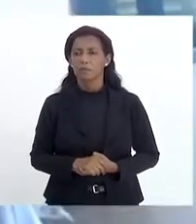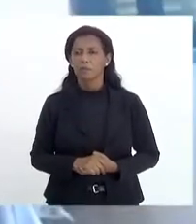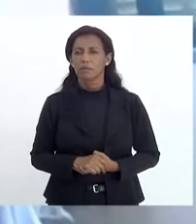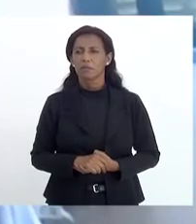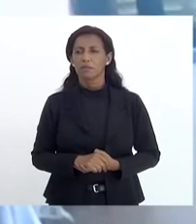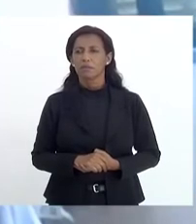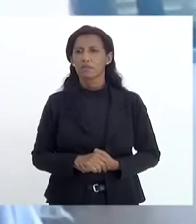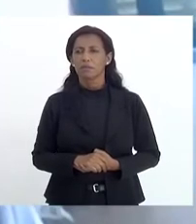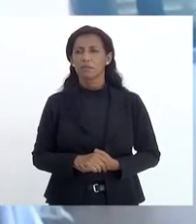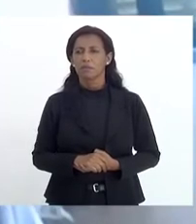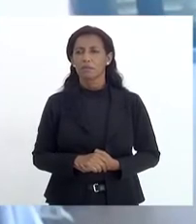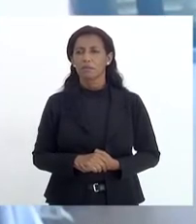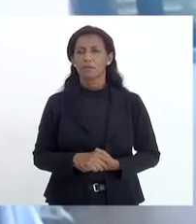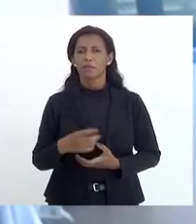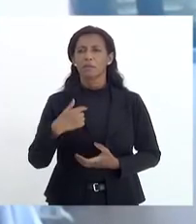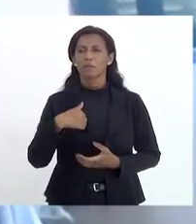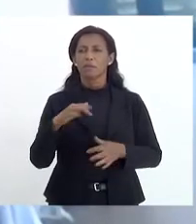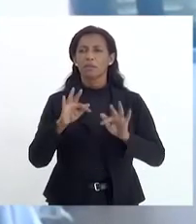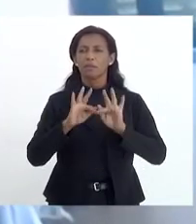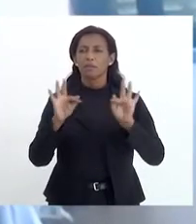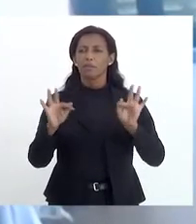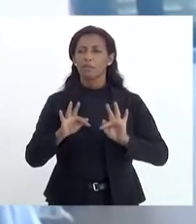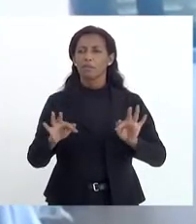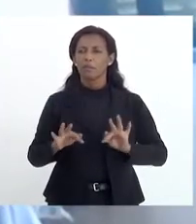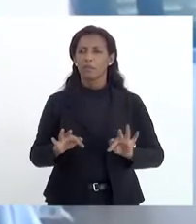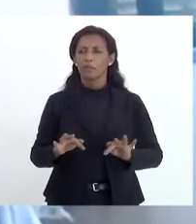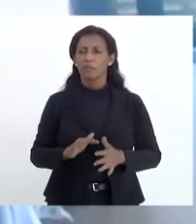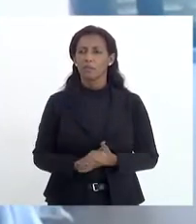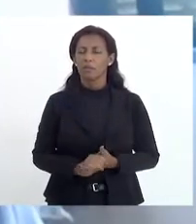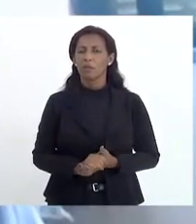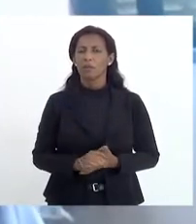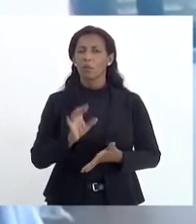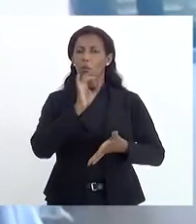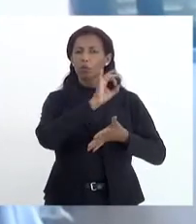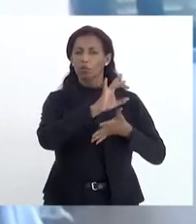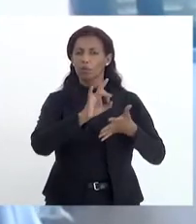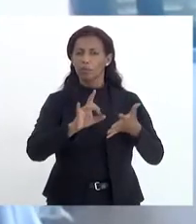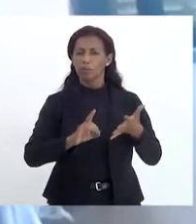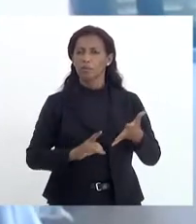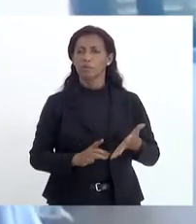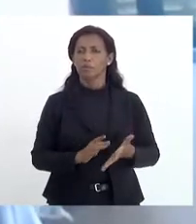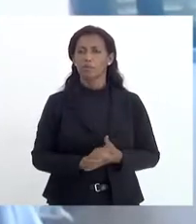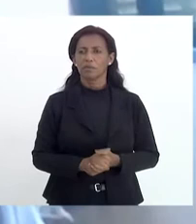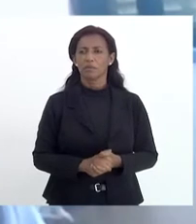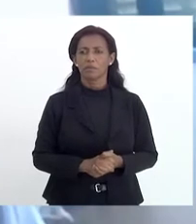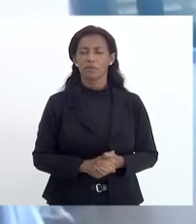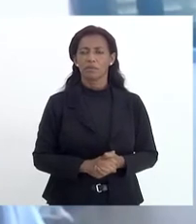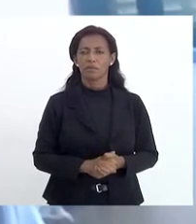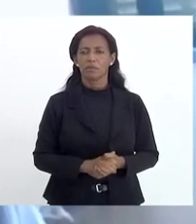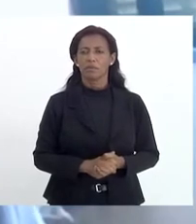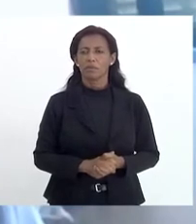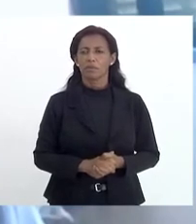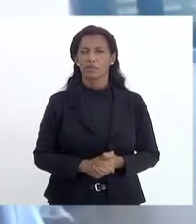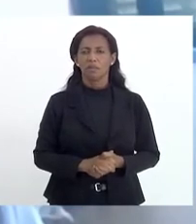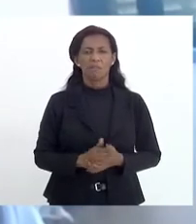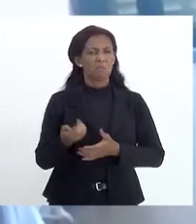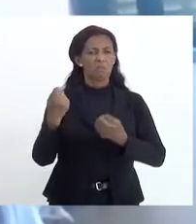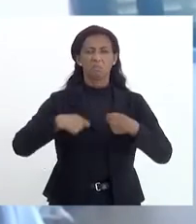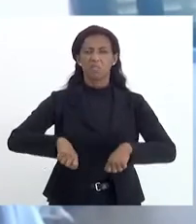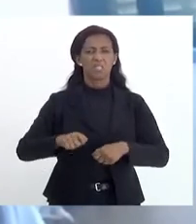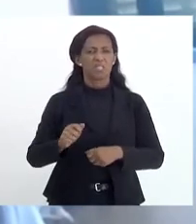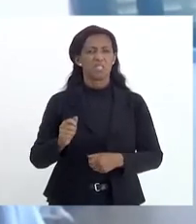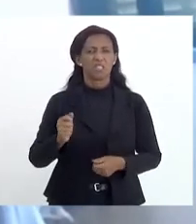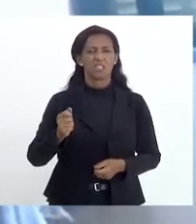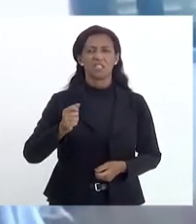apenas dizer, Marcos, que eu fiquei muito feliz e contemplado com a tua observação. Eu quero mais que de radicalismo, de ódio, de